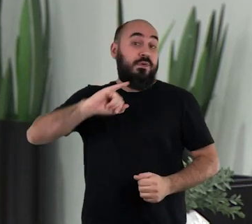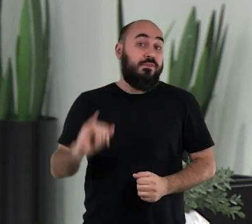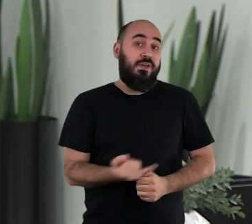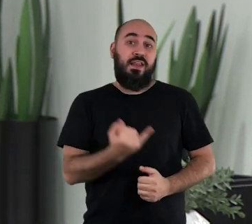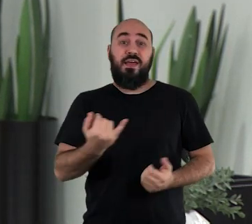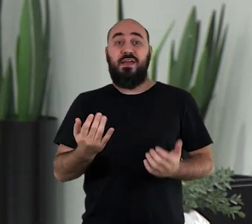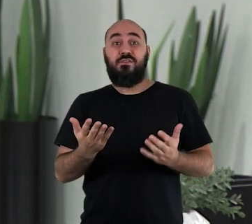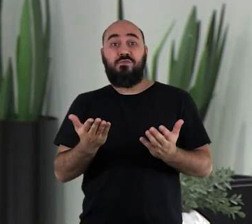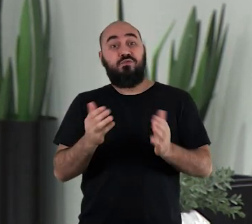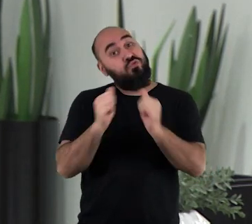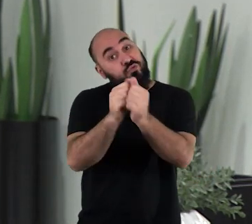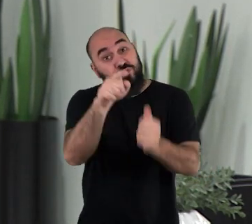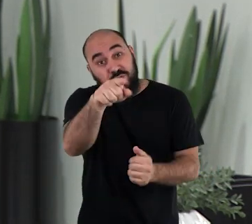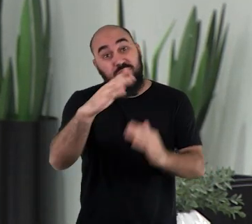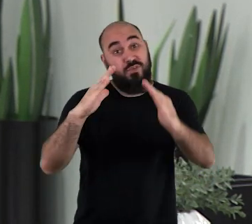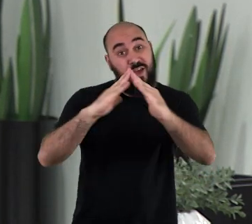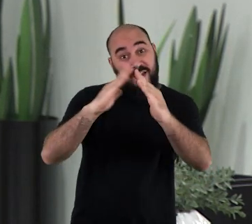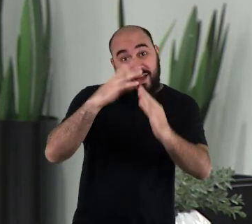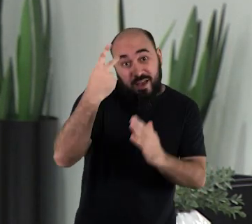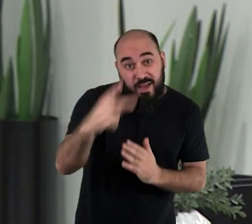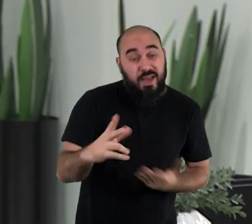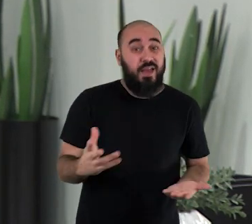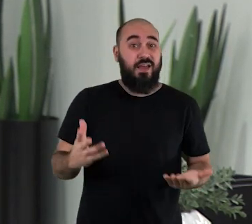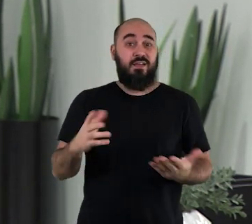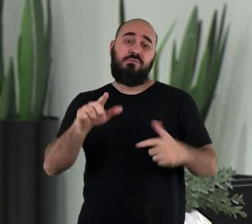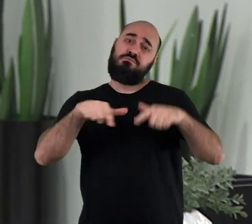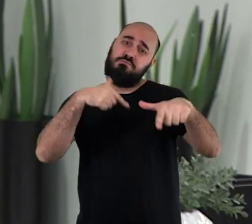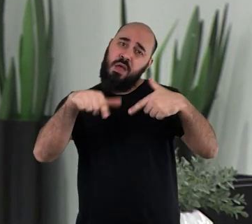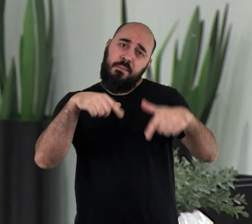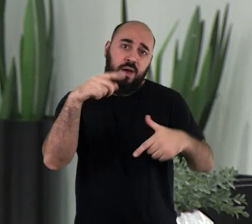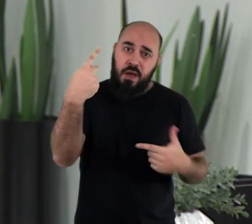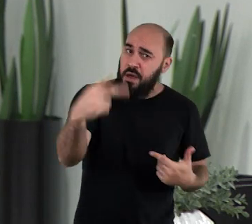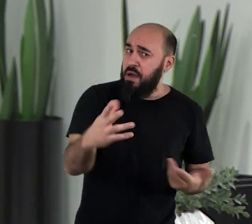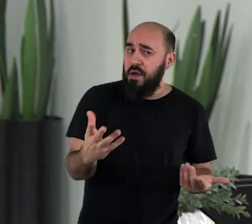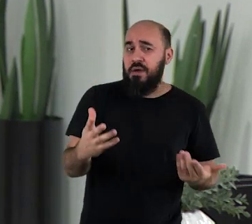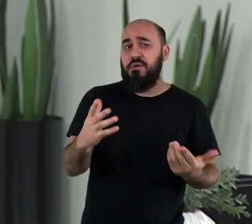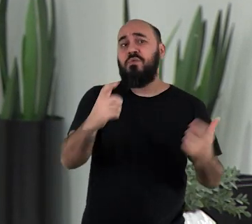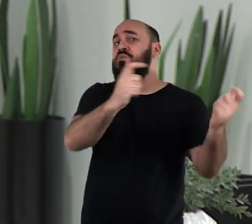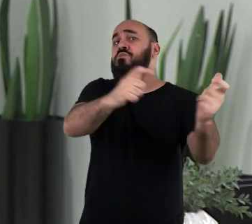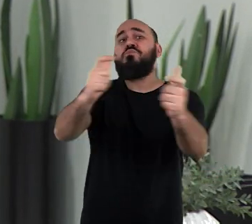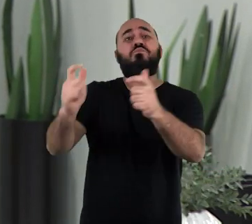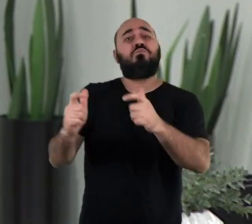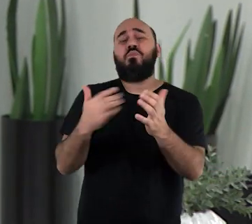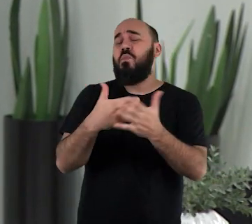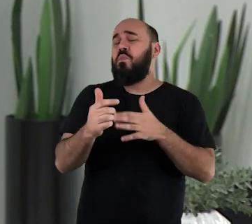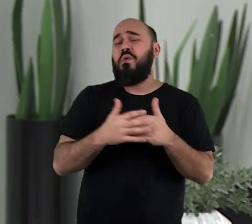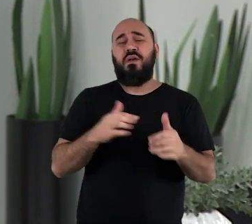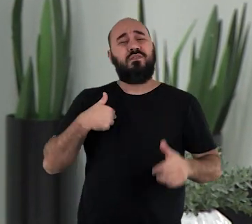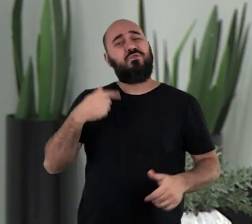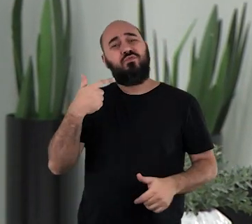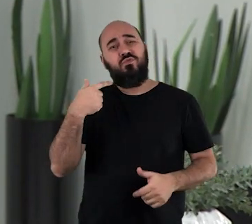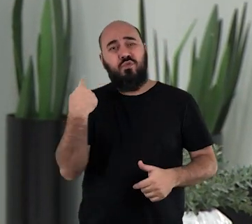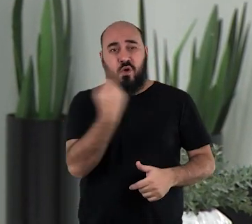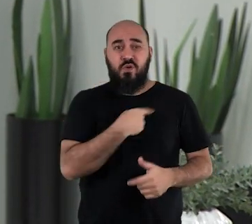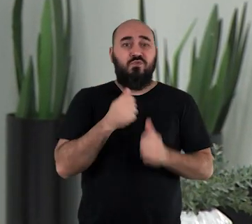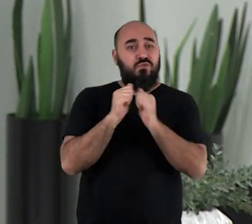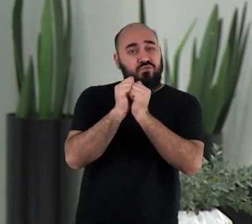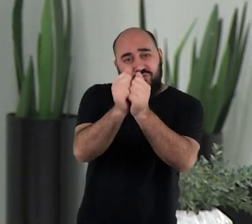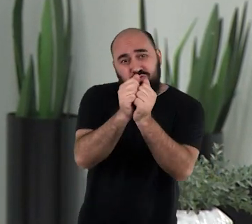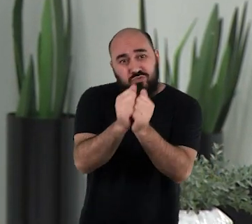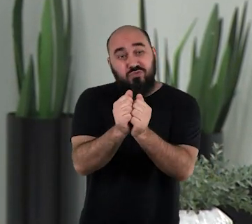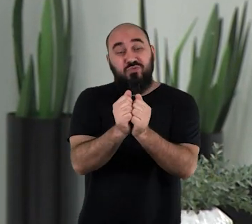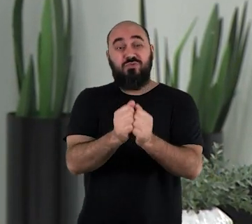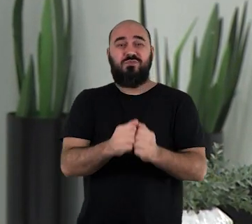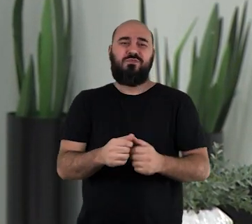aí na sua casa, no seu local de trabalho, enfim, onde quer que você viva. É bom estar junto, é bom